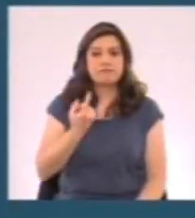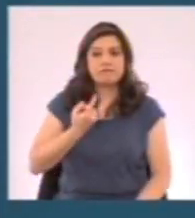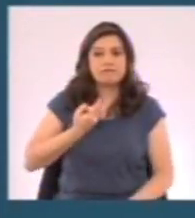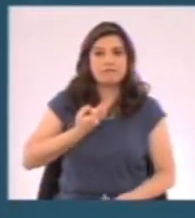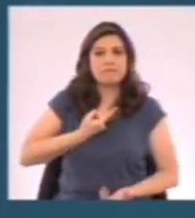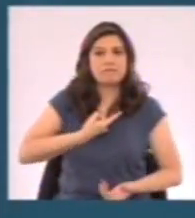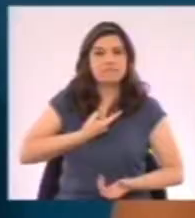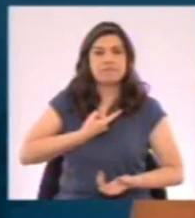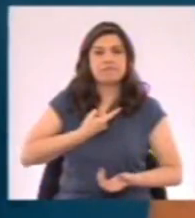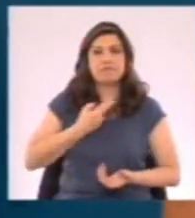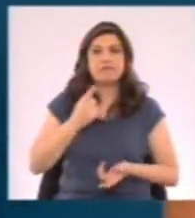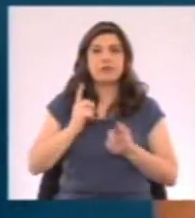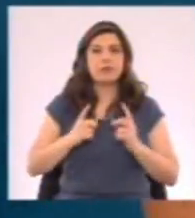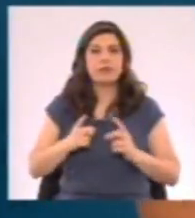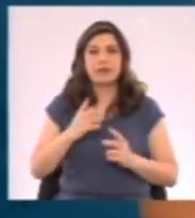viver.